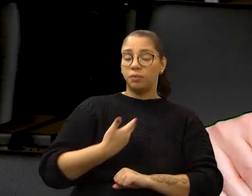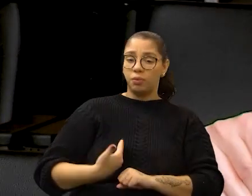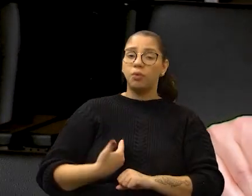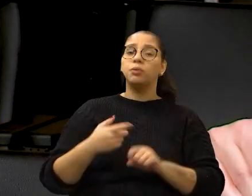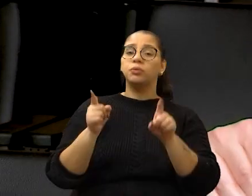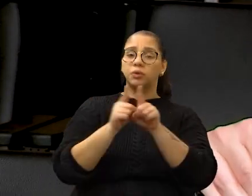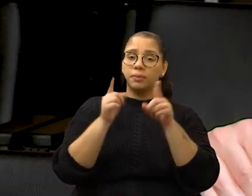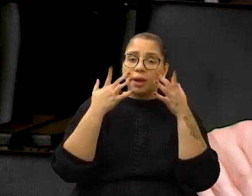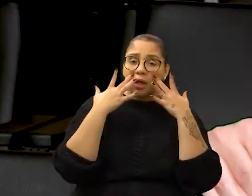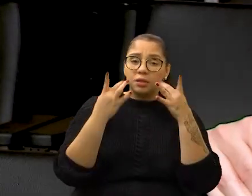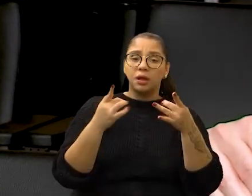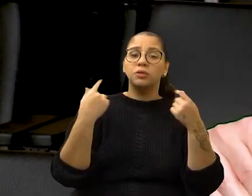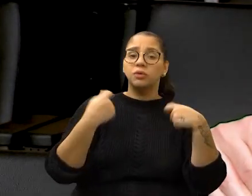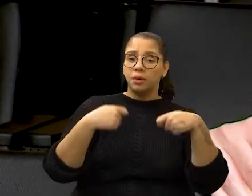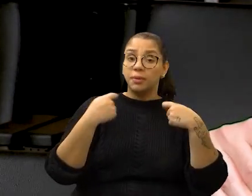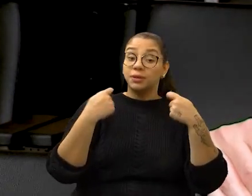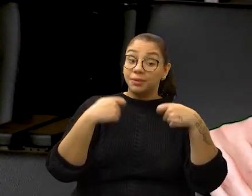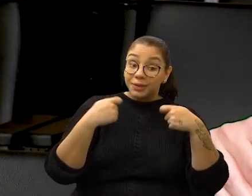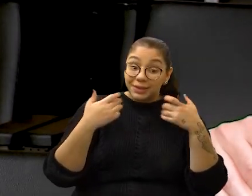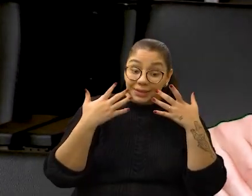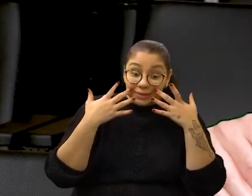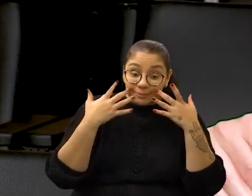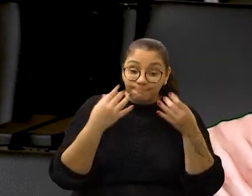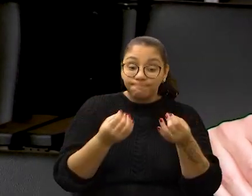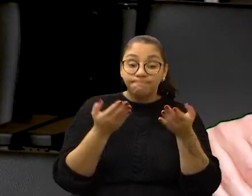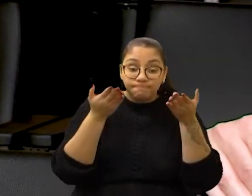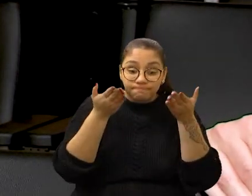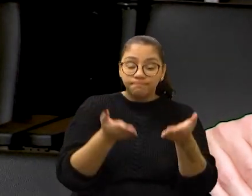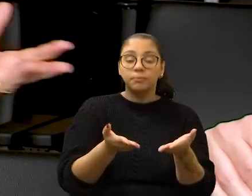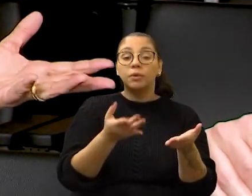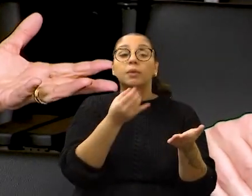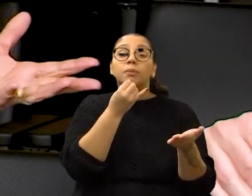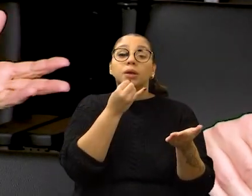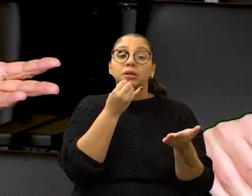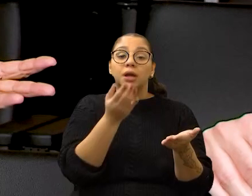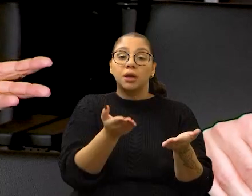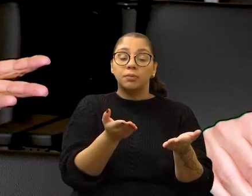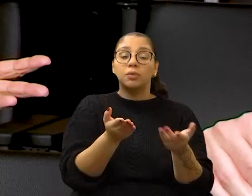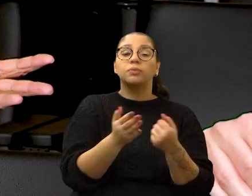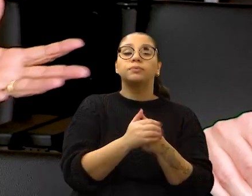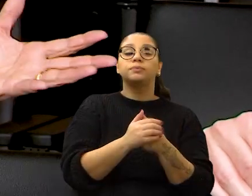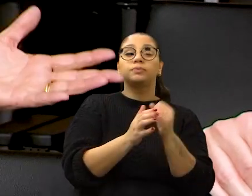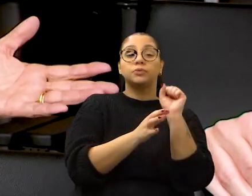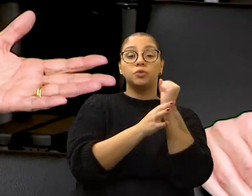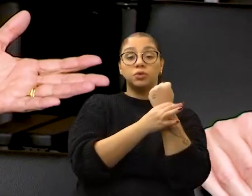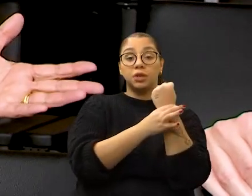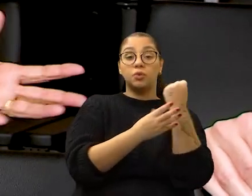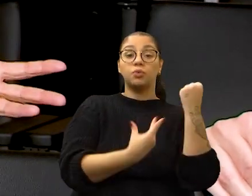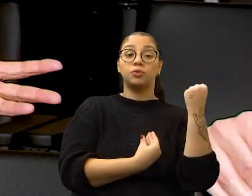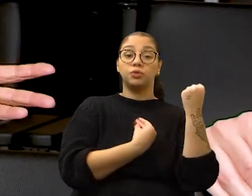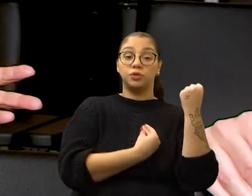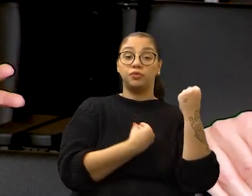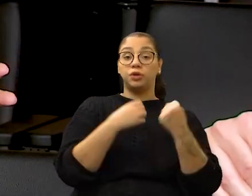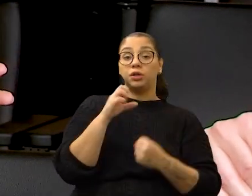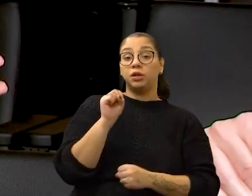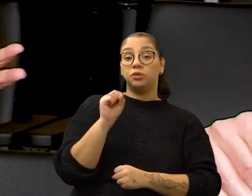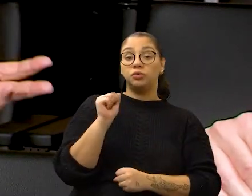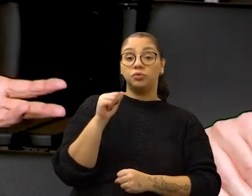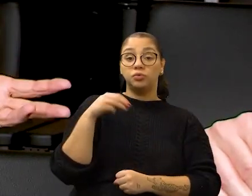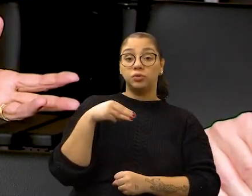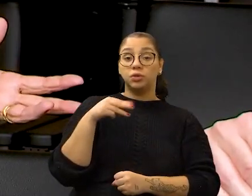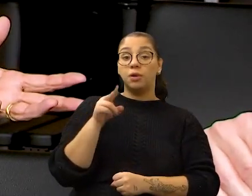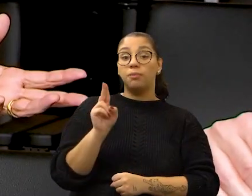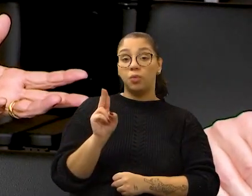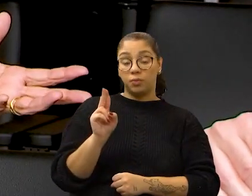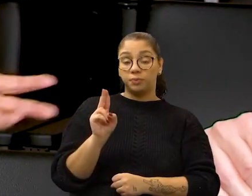estar atento a essa demanda que precisa ser revista, né? Por exemplo, do seguro de vida do SAMU, foram o